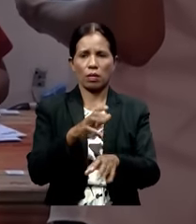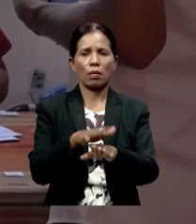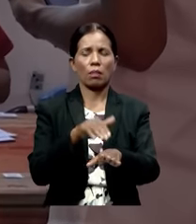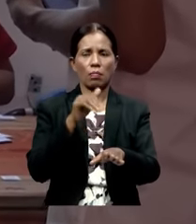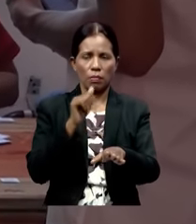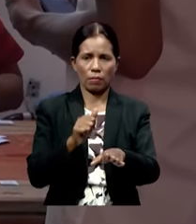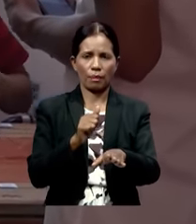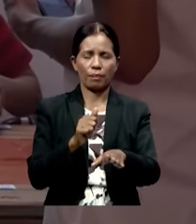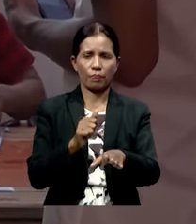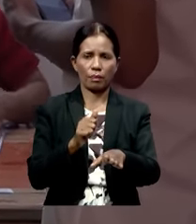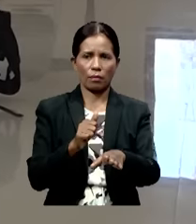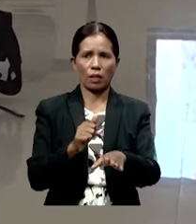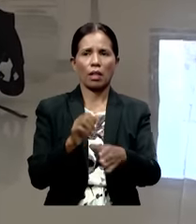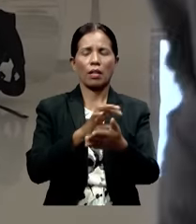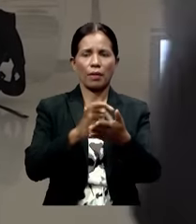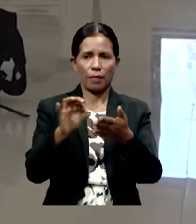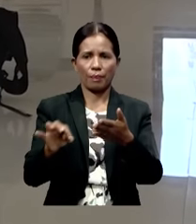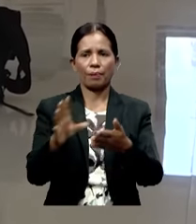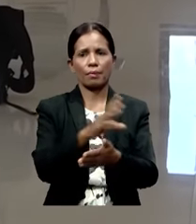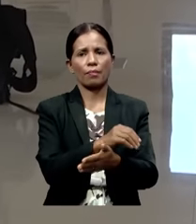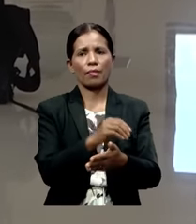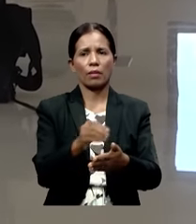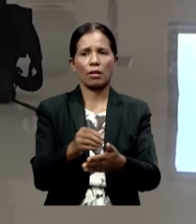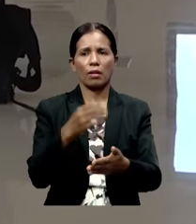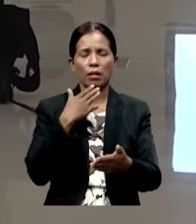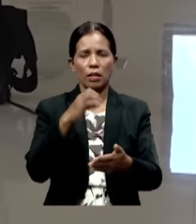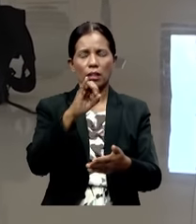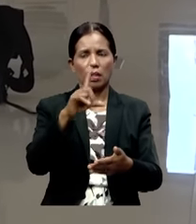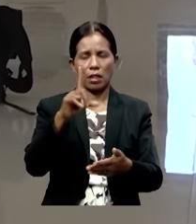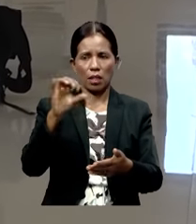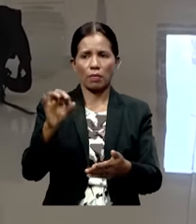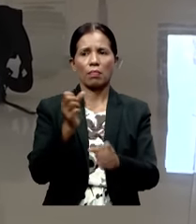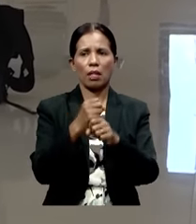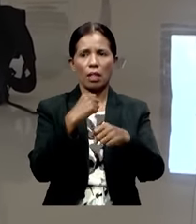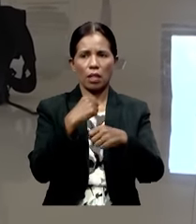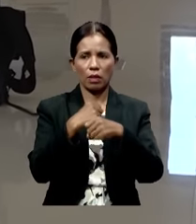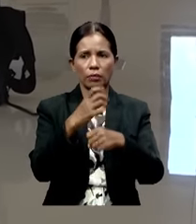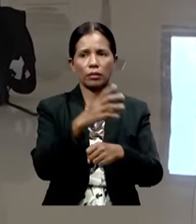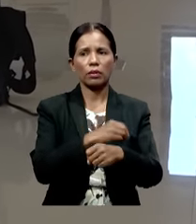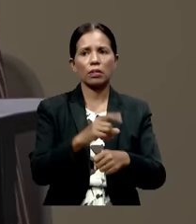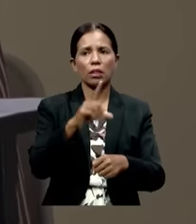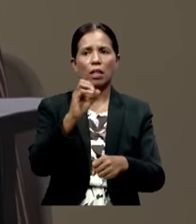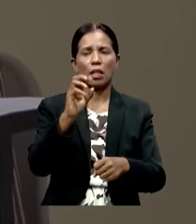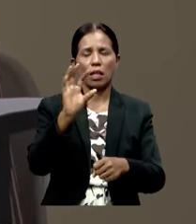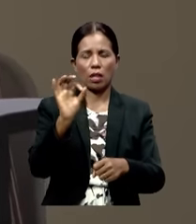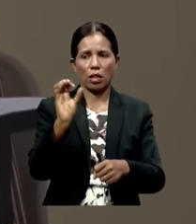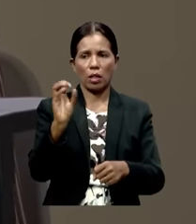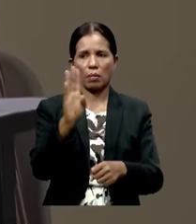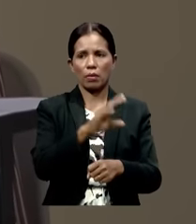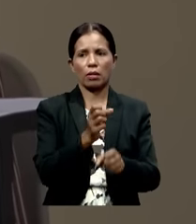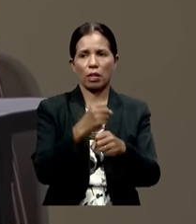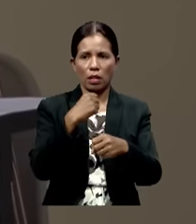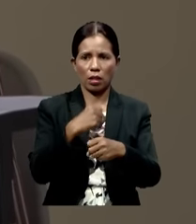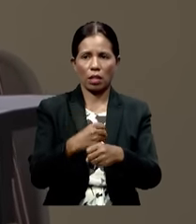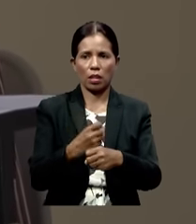ou halo screening nene, né? PLF mac halo. Pacific Labor Facility maca halo.